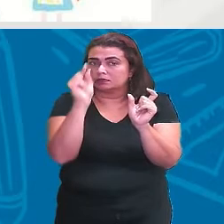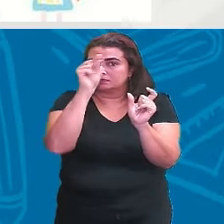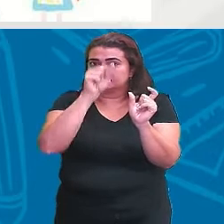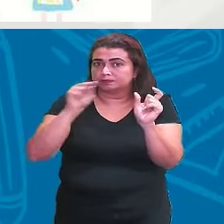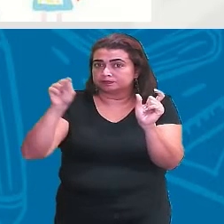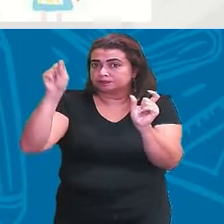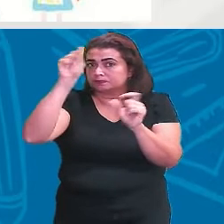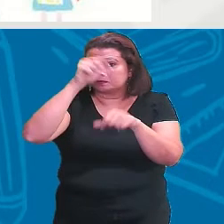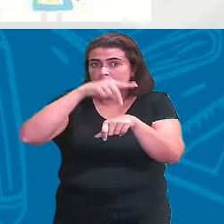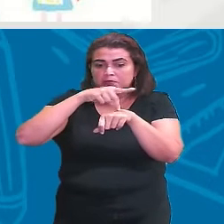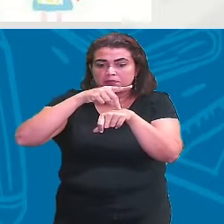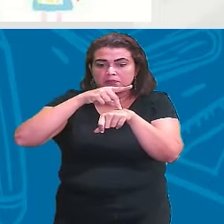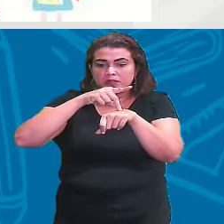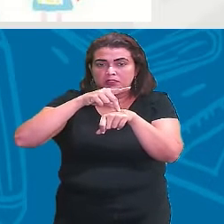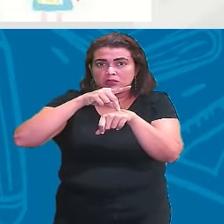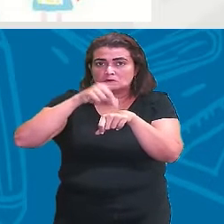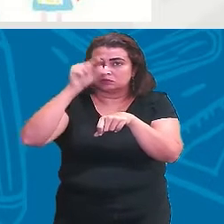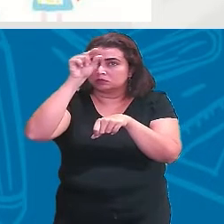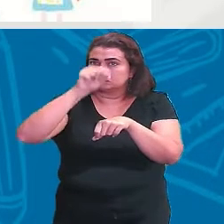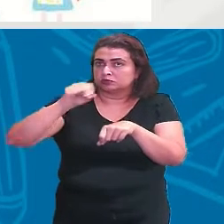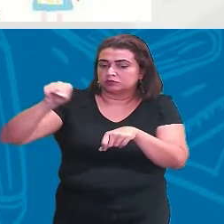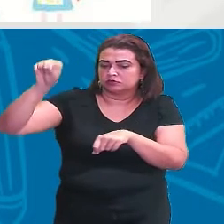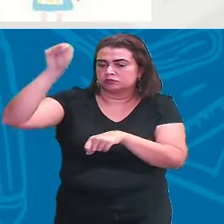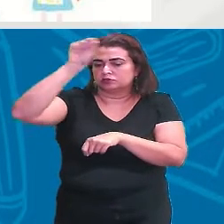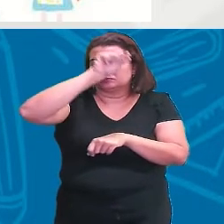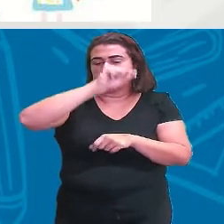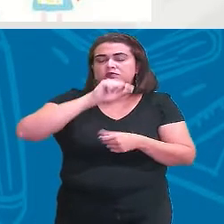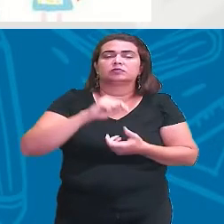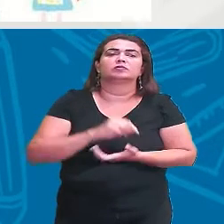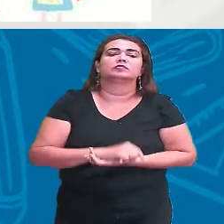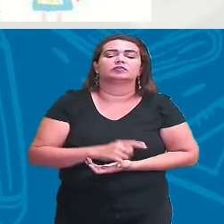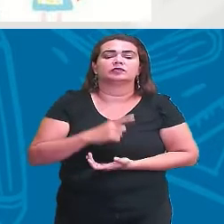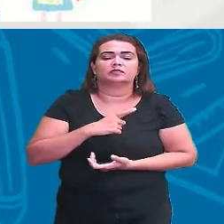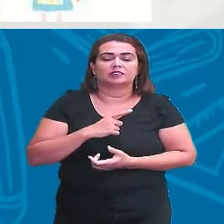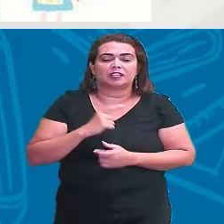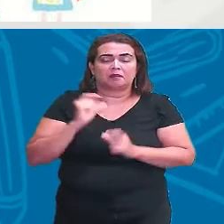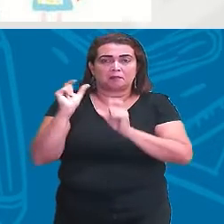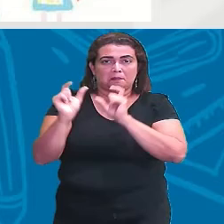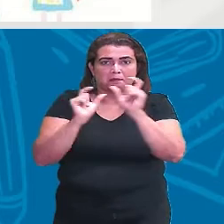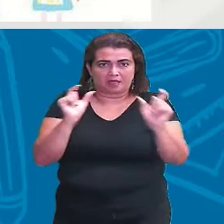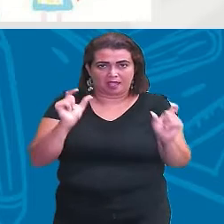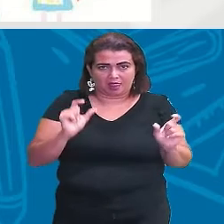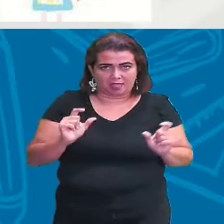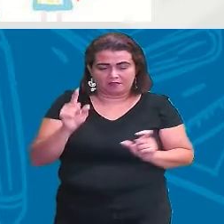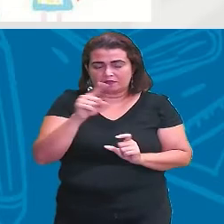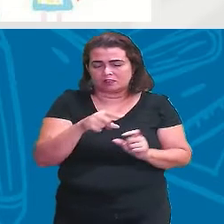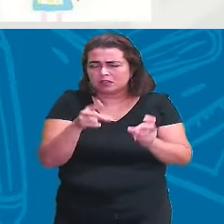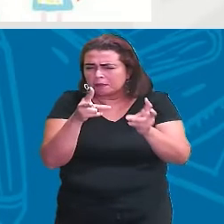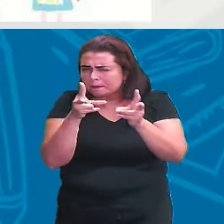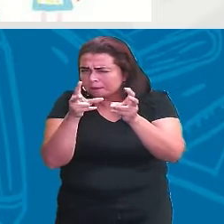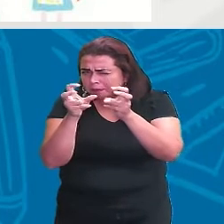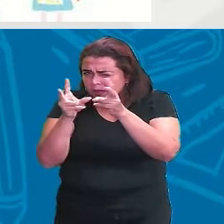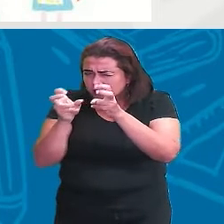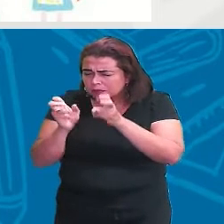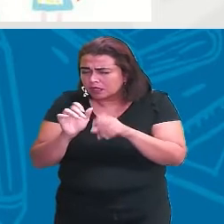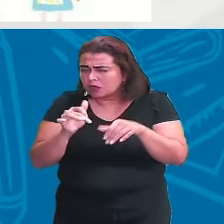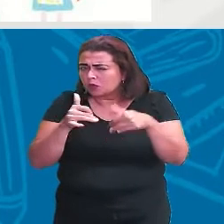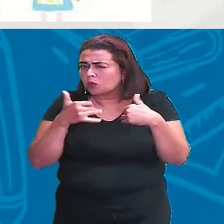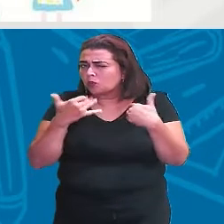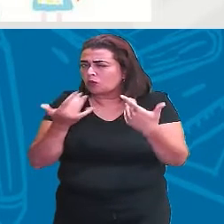temos aqui algumas palavras que eu vou ler para vocês e vocês vão observar quais